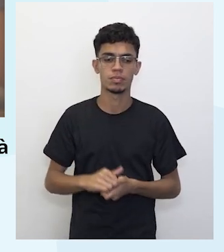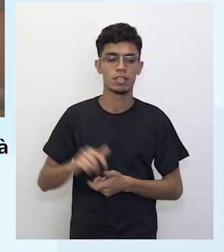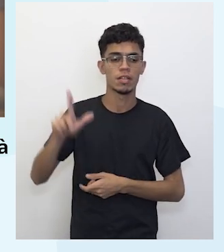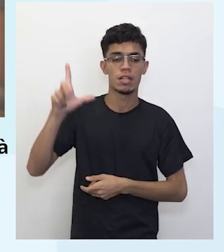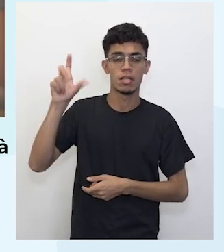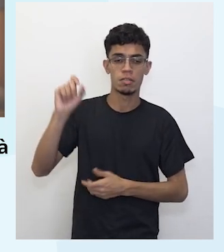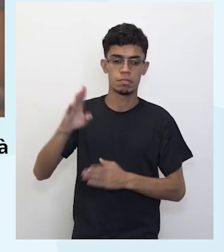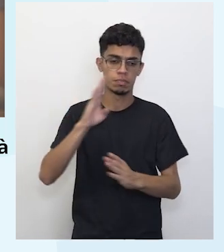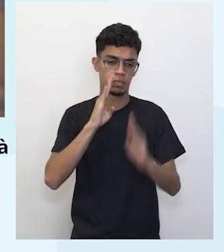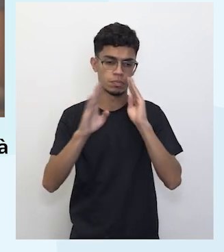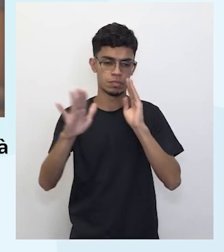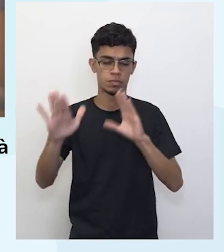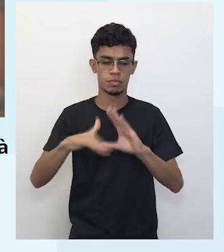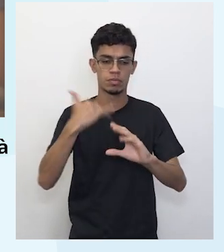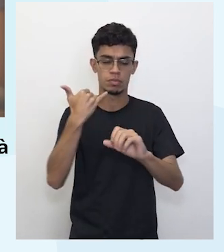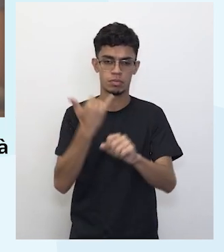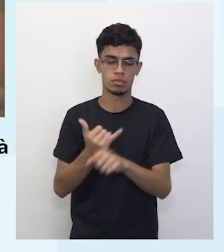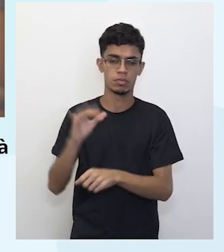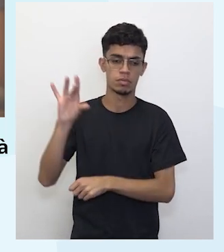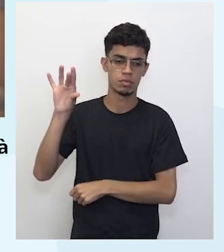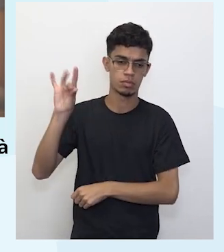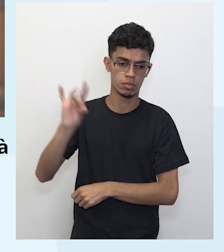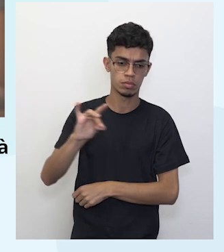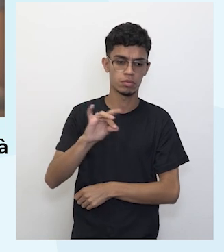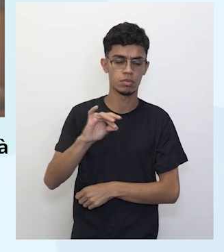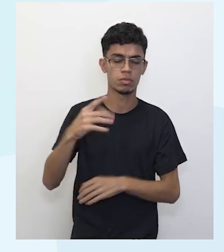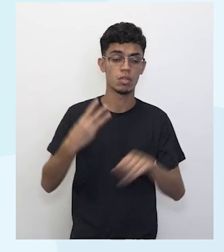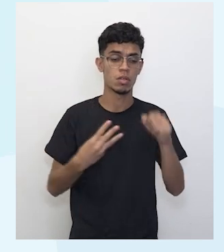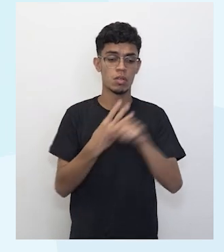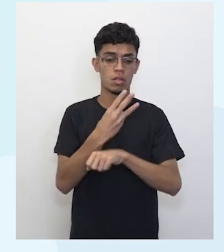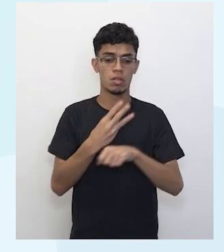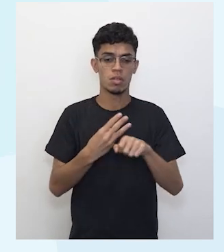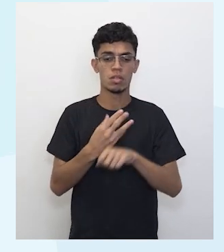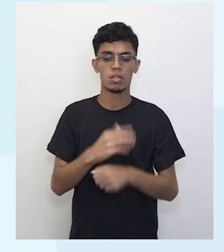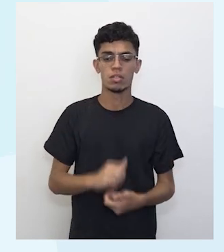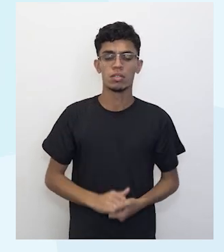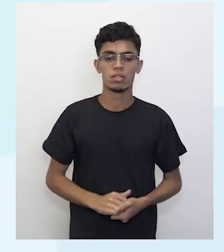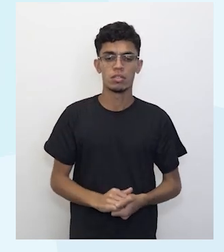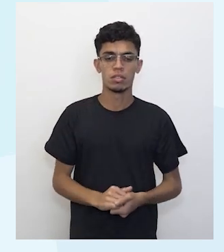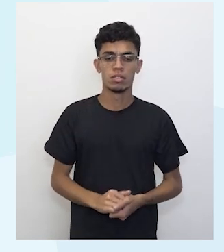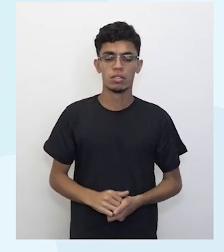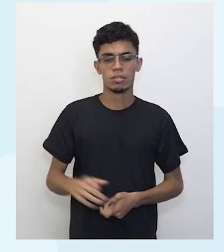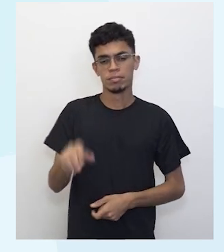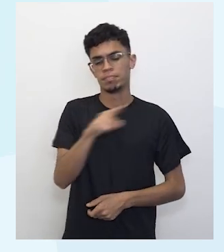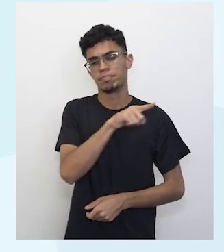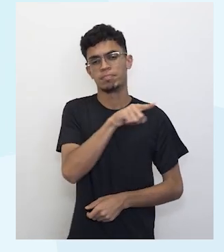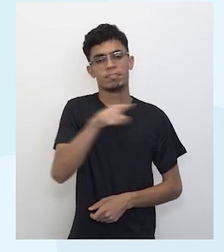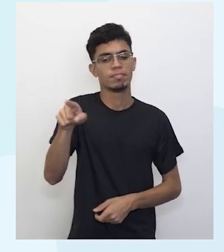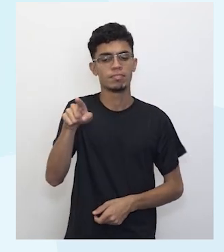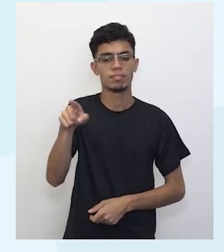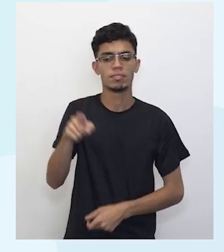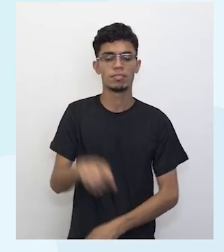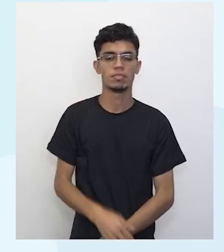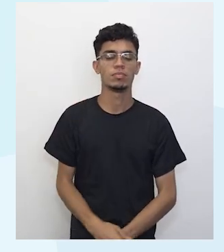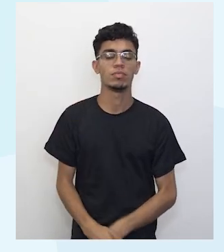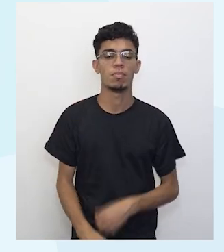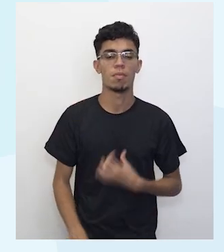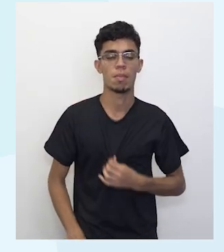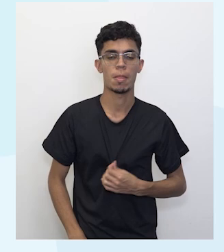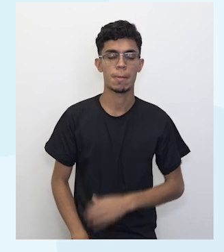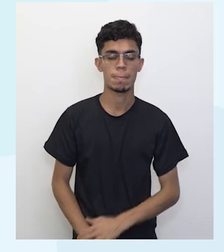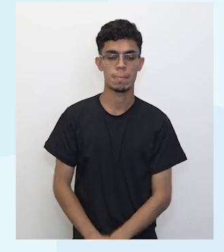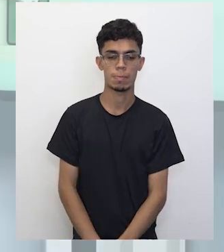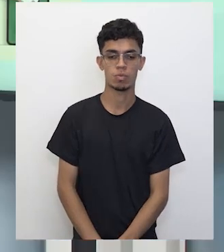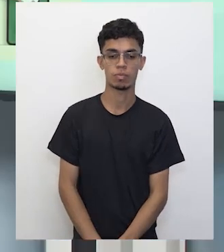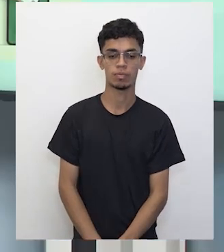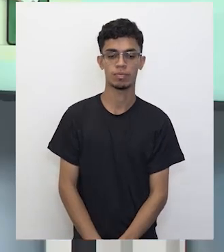Instagram, Facebook, YouTube, Twitter, WhatsApp, né? E vocês... partindo desse